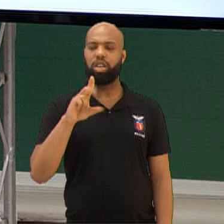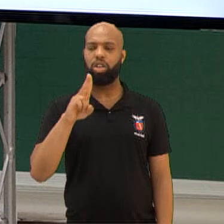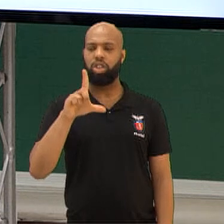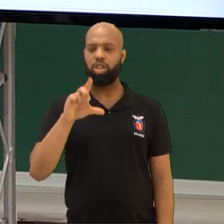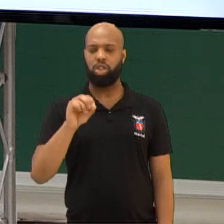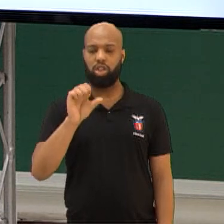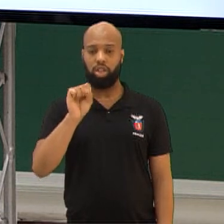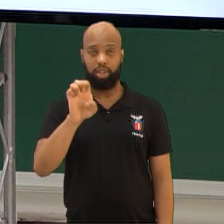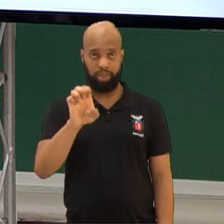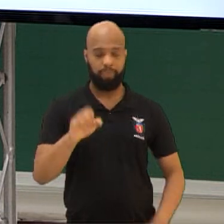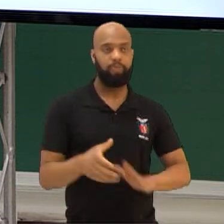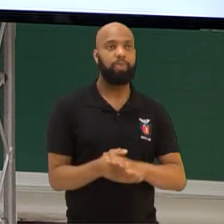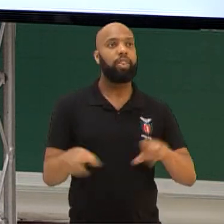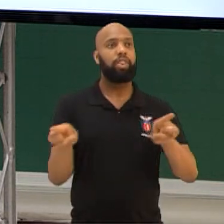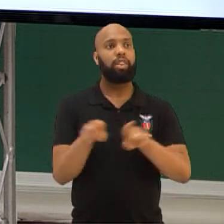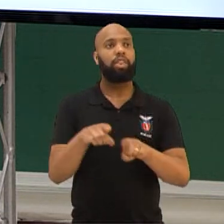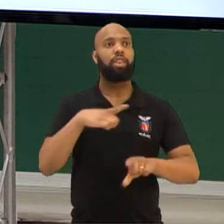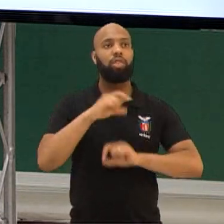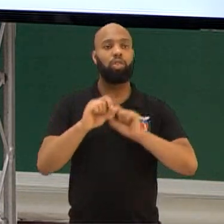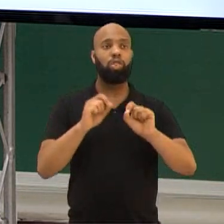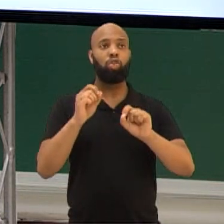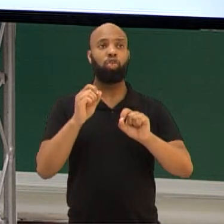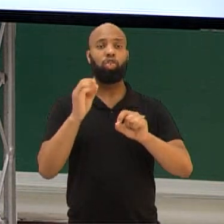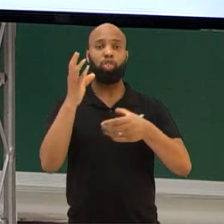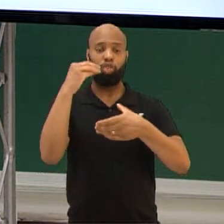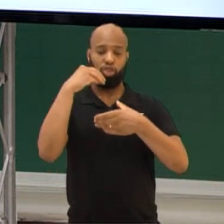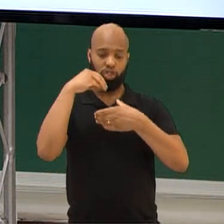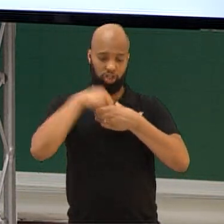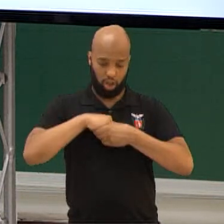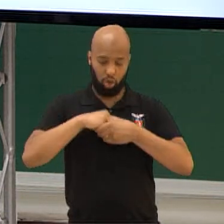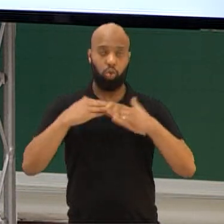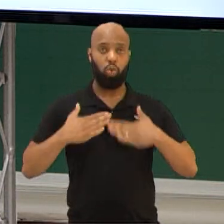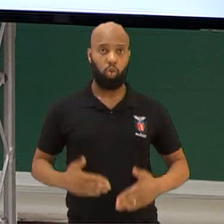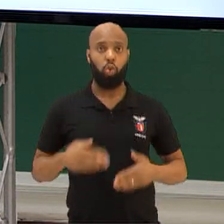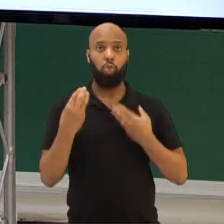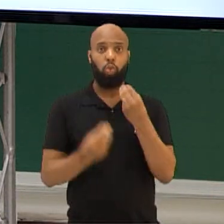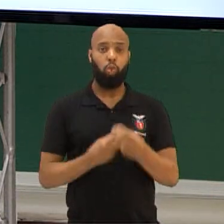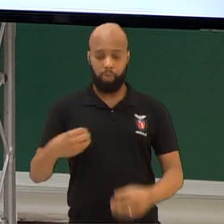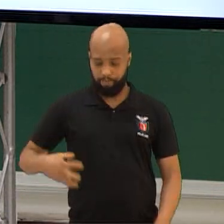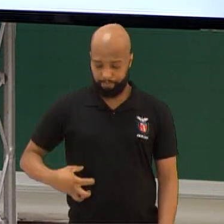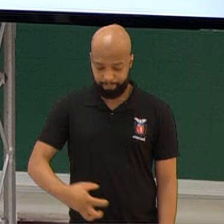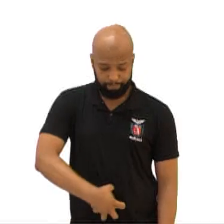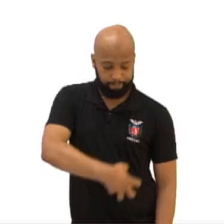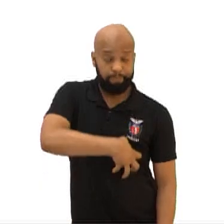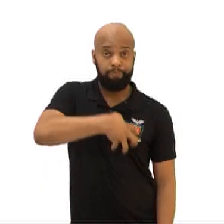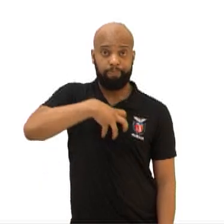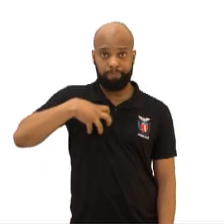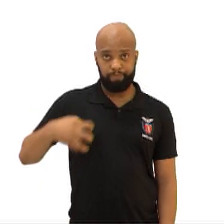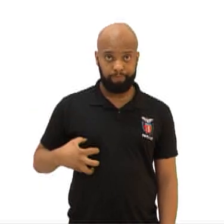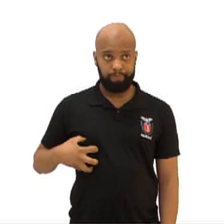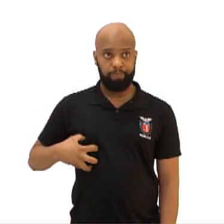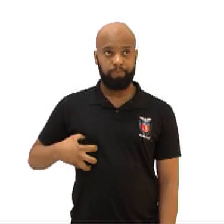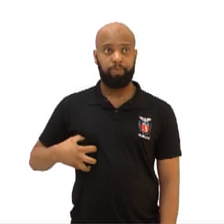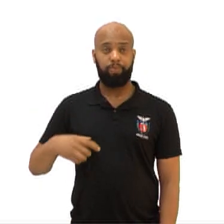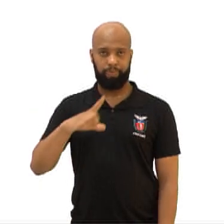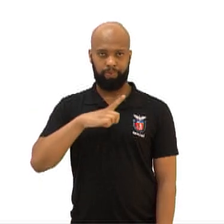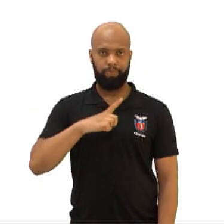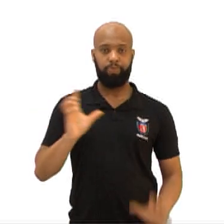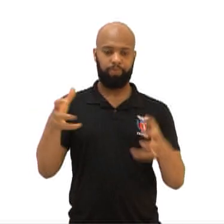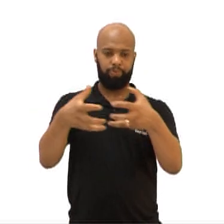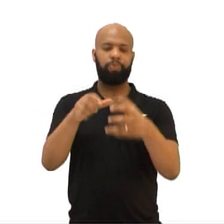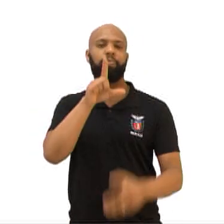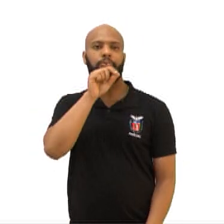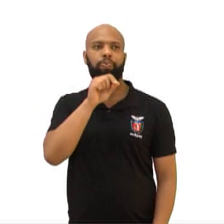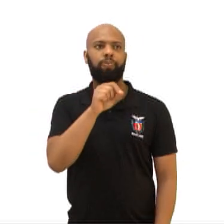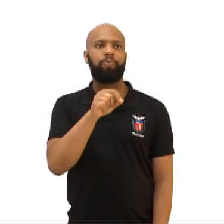também? Aqui eu trouxe um pouquinho da anatomia, demonstrando a posição dos órgãos do sistema digestório nas aves. Tá?